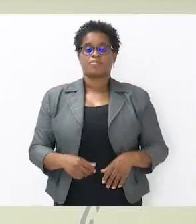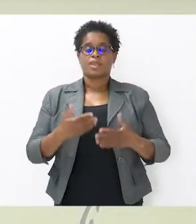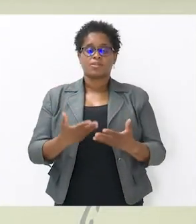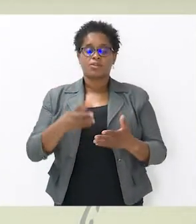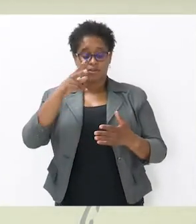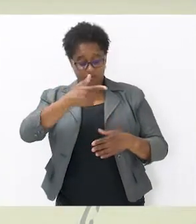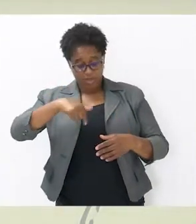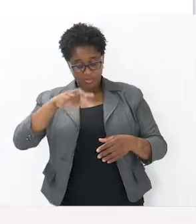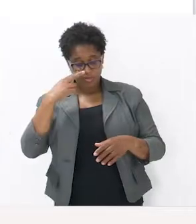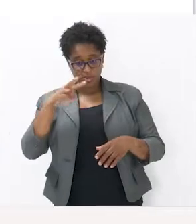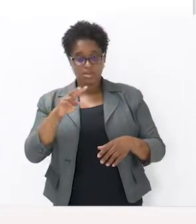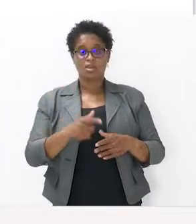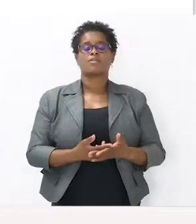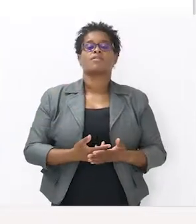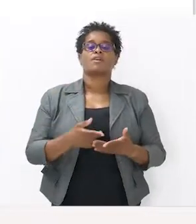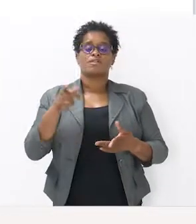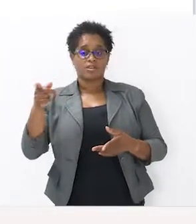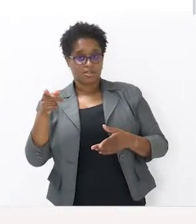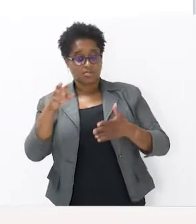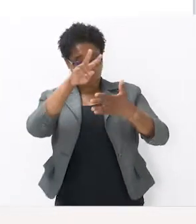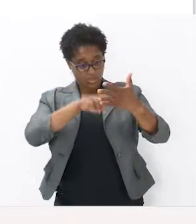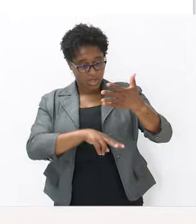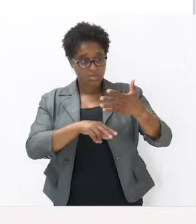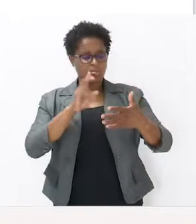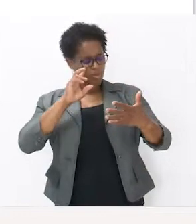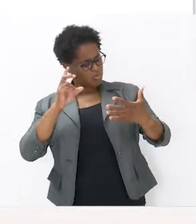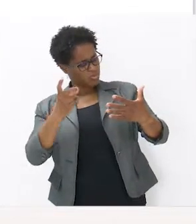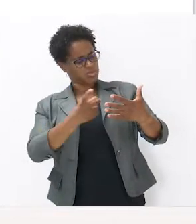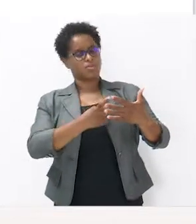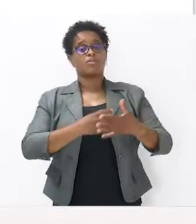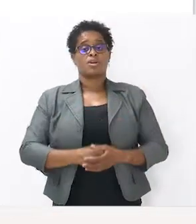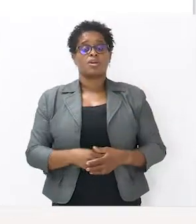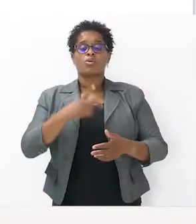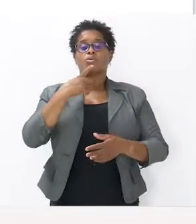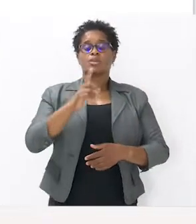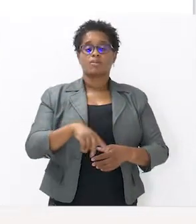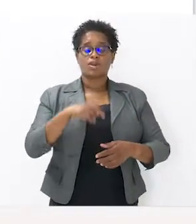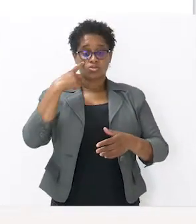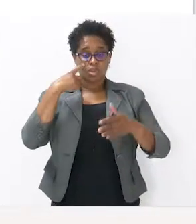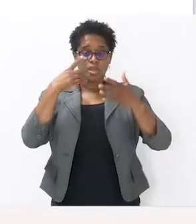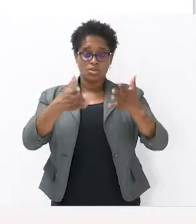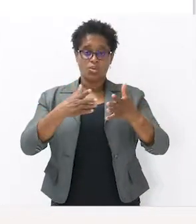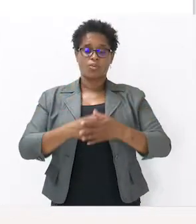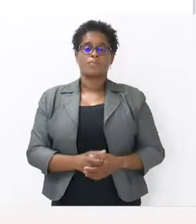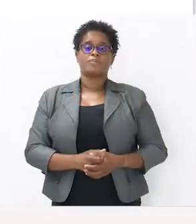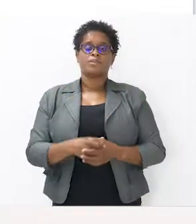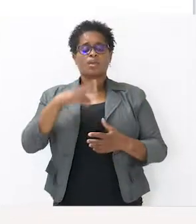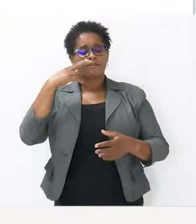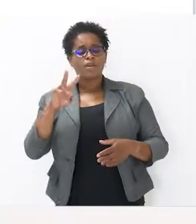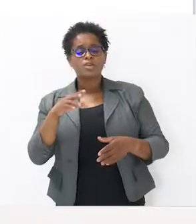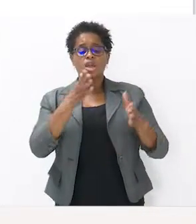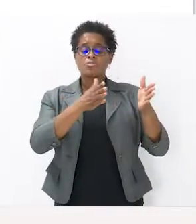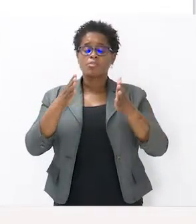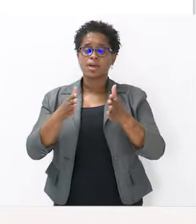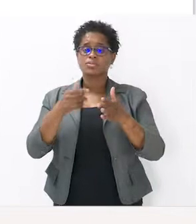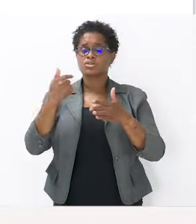Então vejamos, vamos para o texto para observarem de novo com atenção. Vejam as